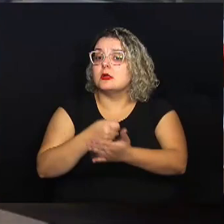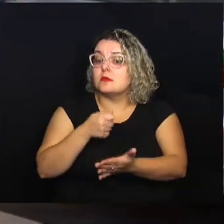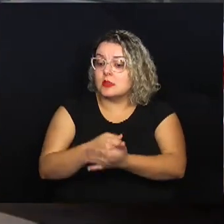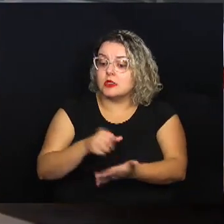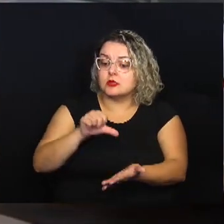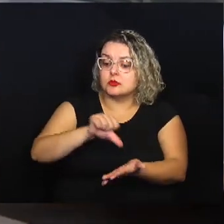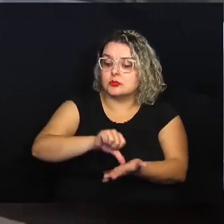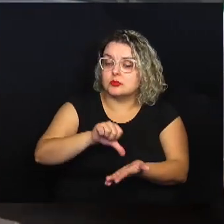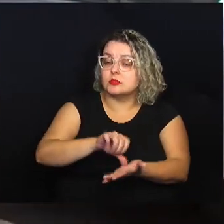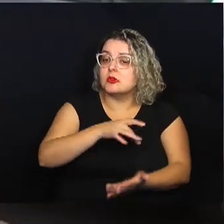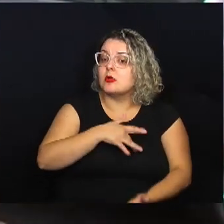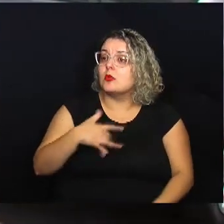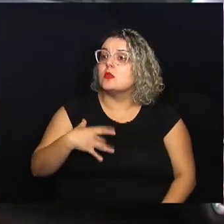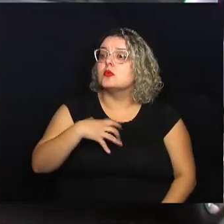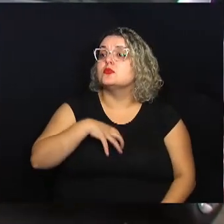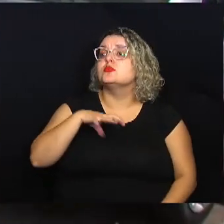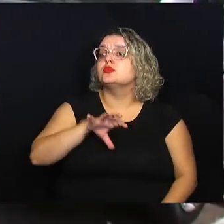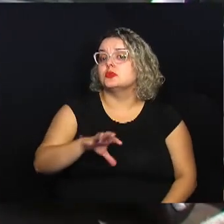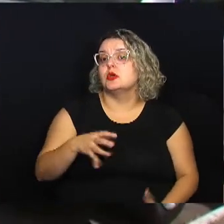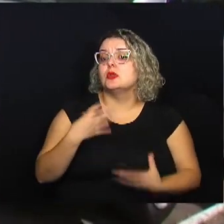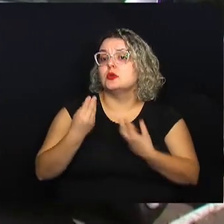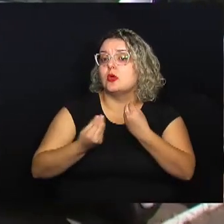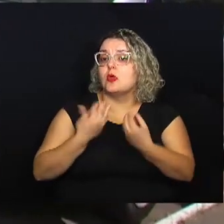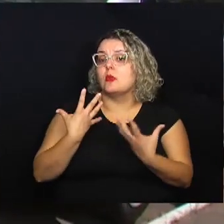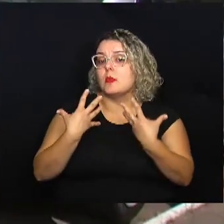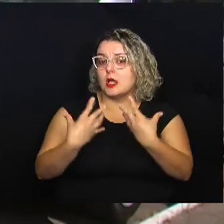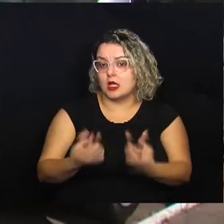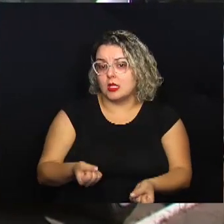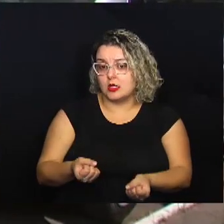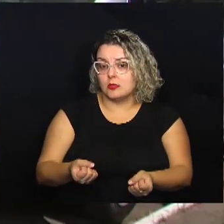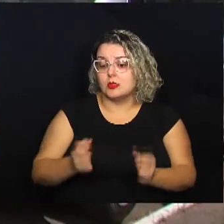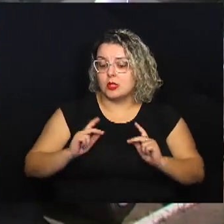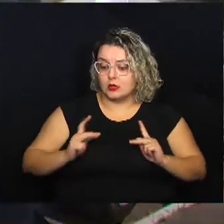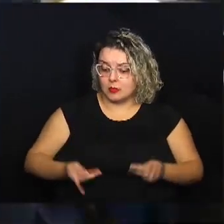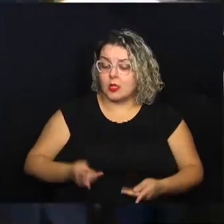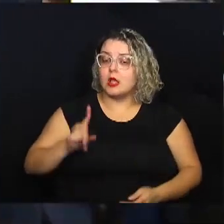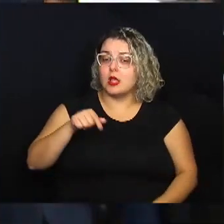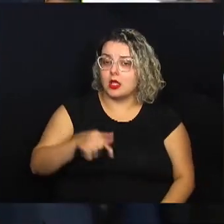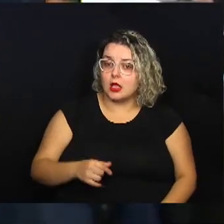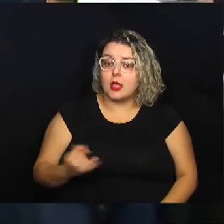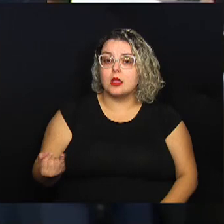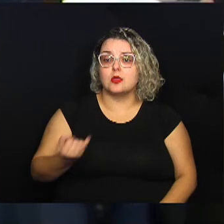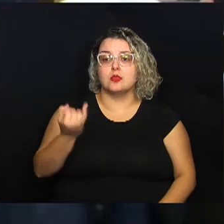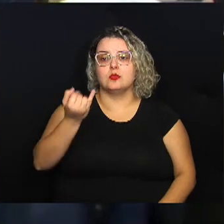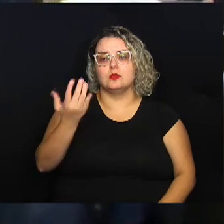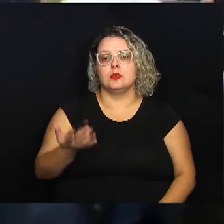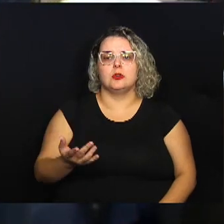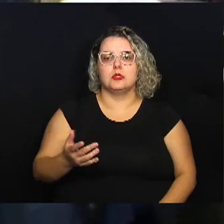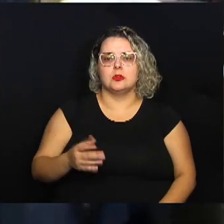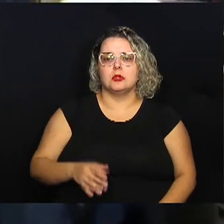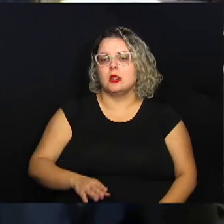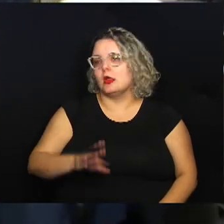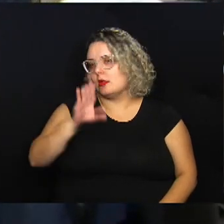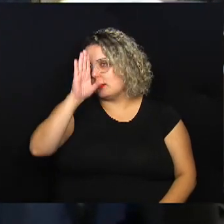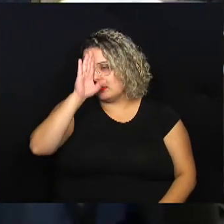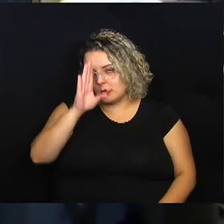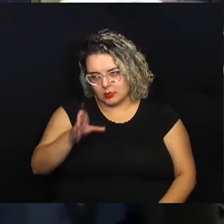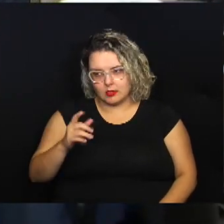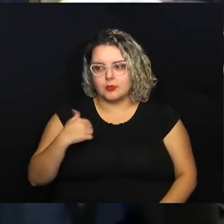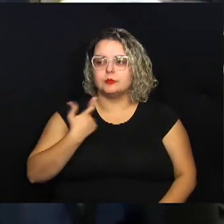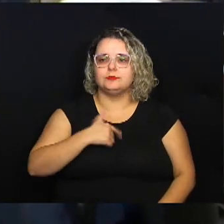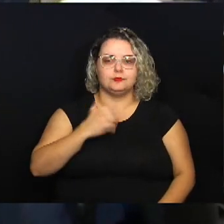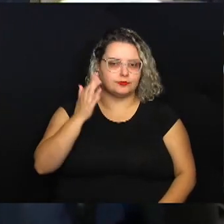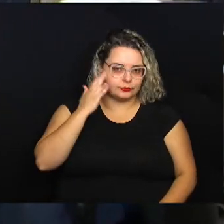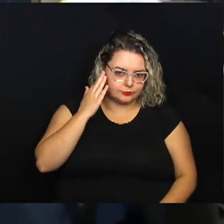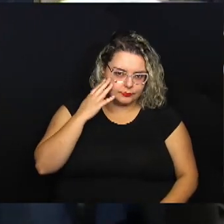é a maneira como as pessoas são recebidas, né? Então, a humanização é algo primordial, é uma das premissas que nós sabemos que